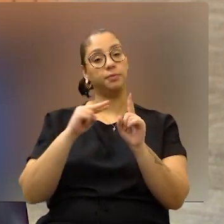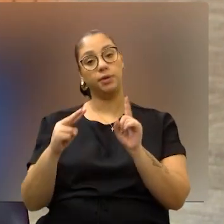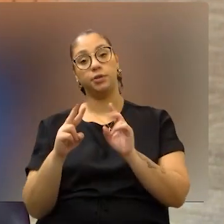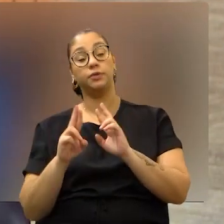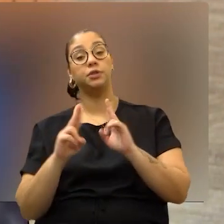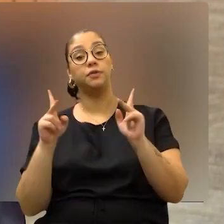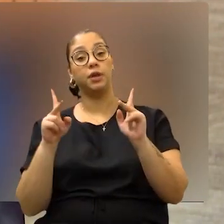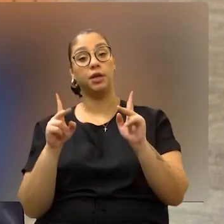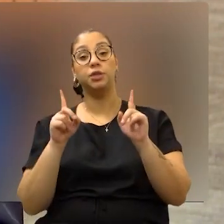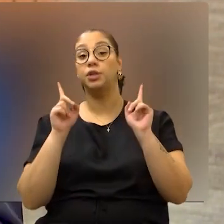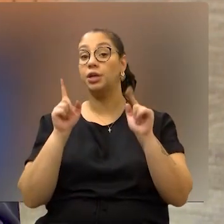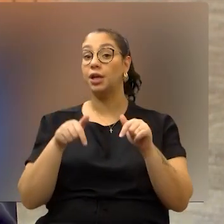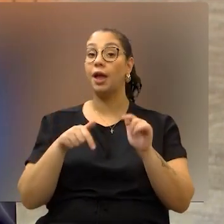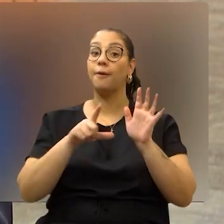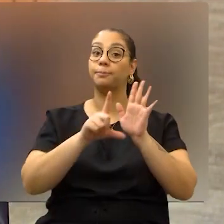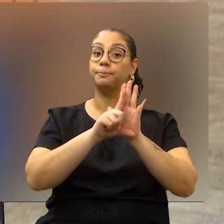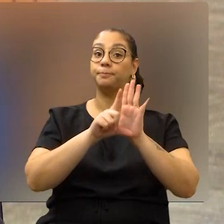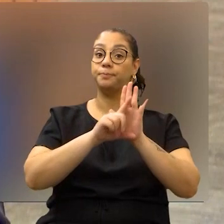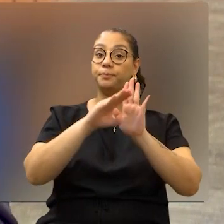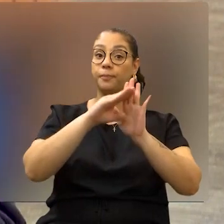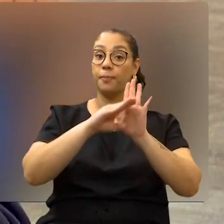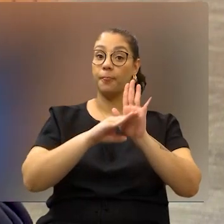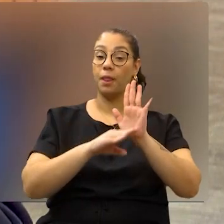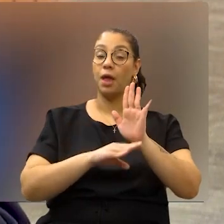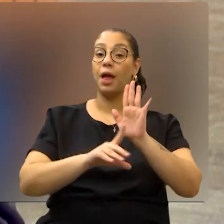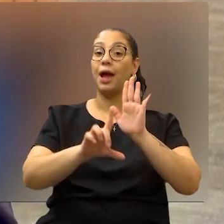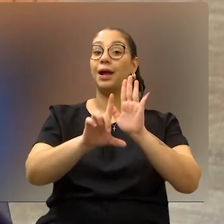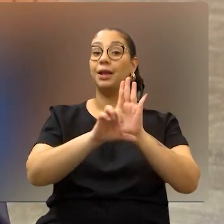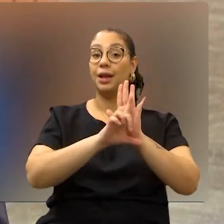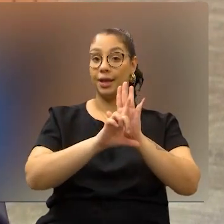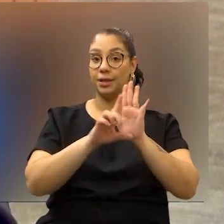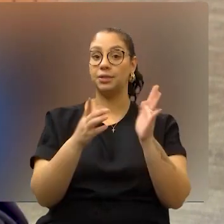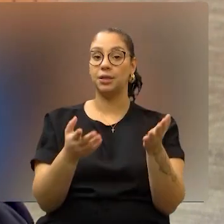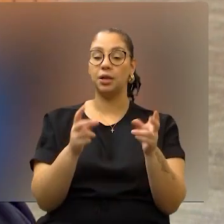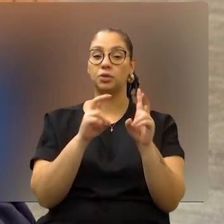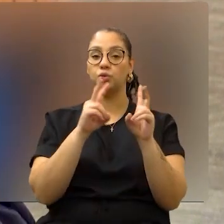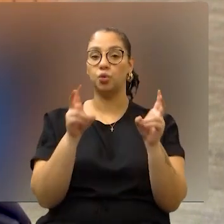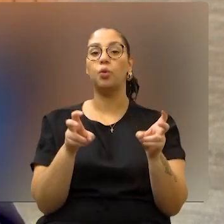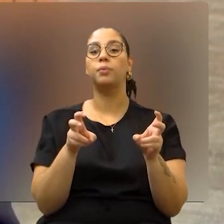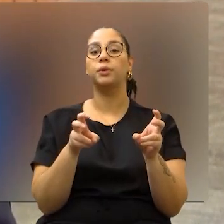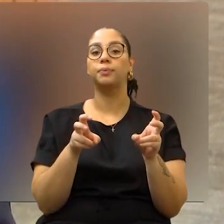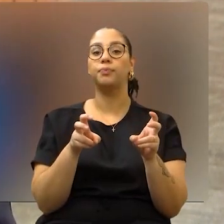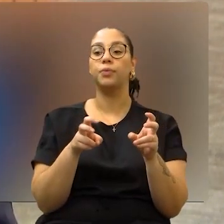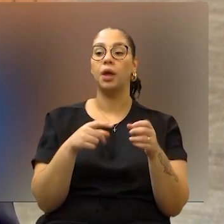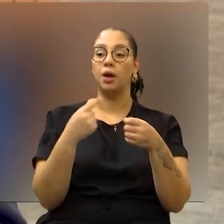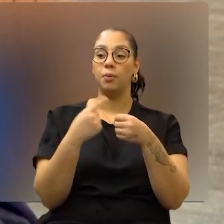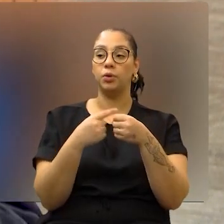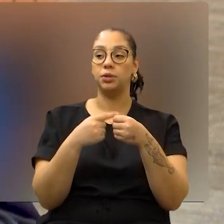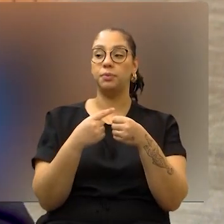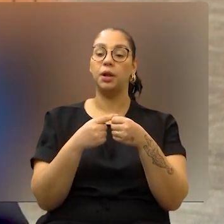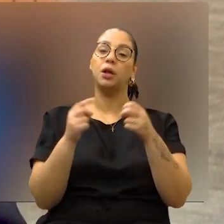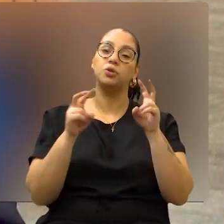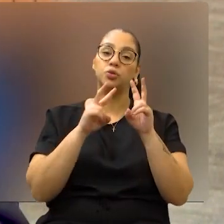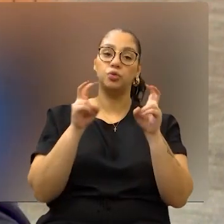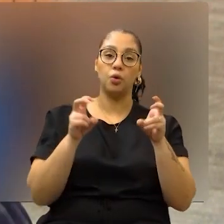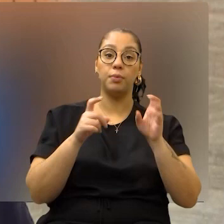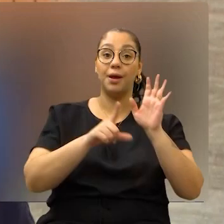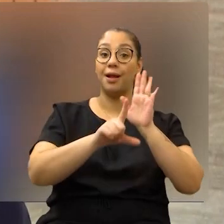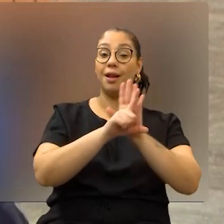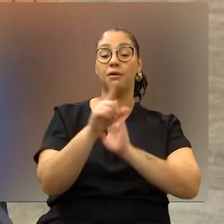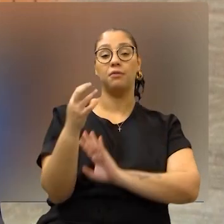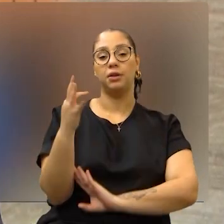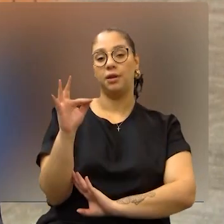outra perspectiva, que é regularizar as leis, as situações da municipalidade em